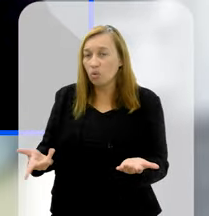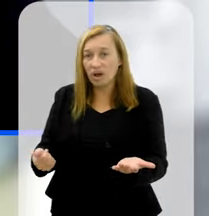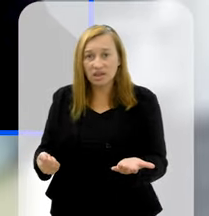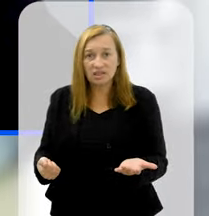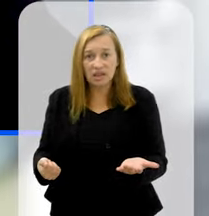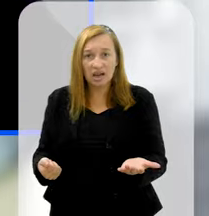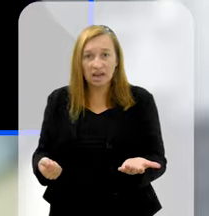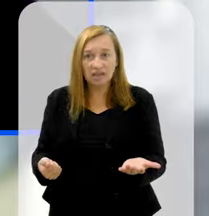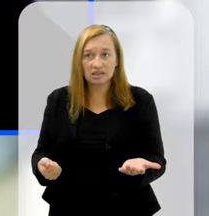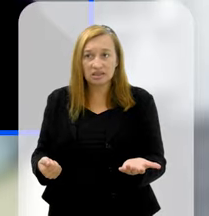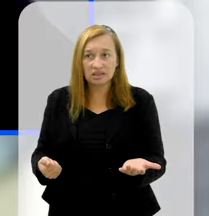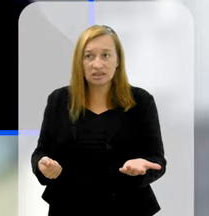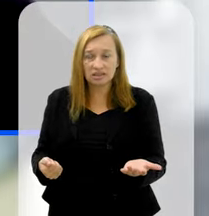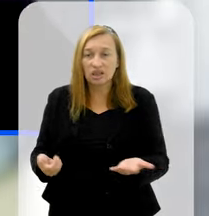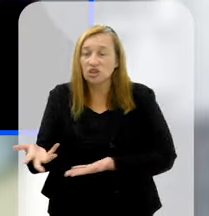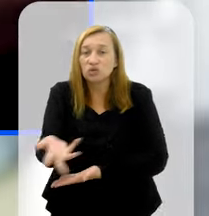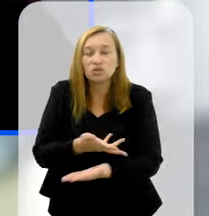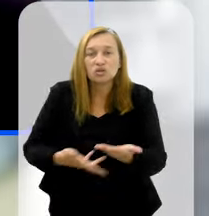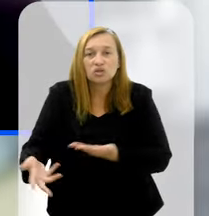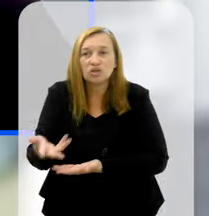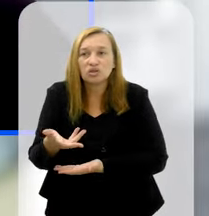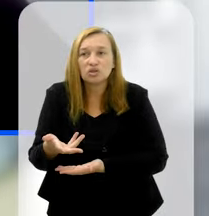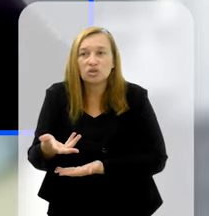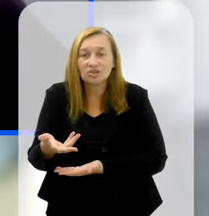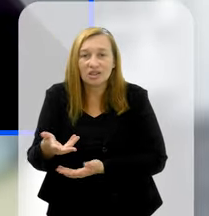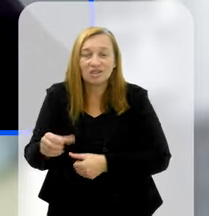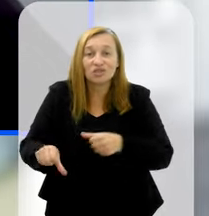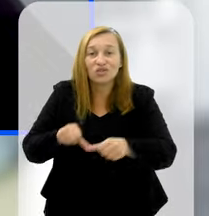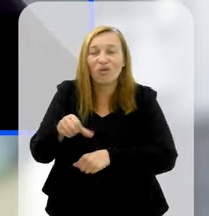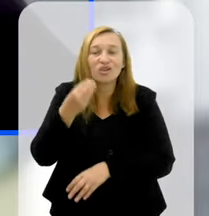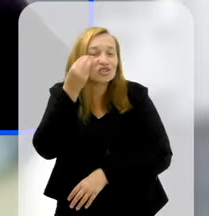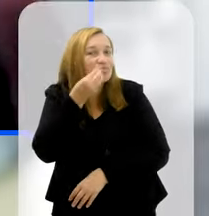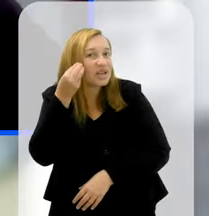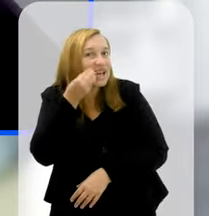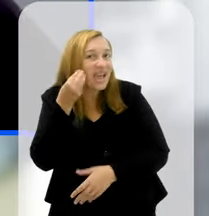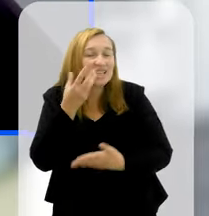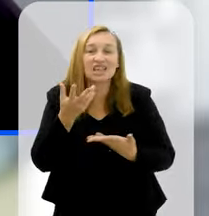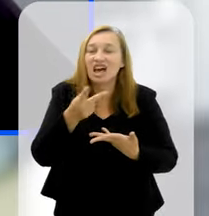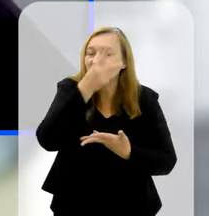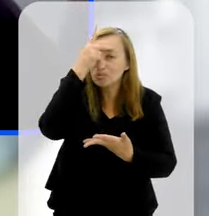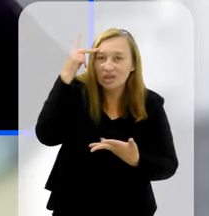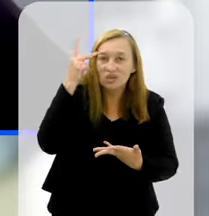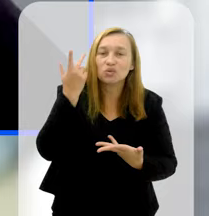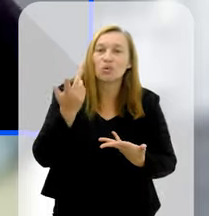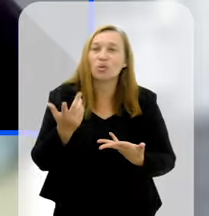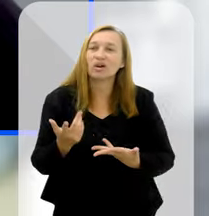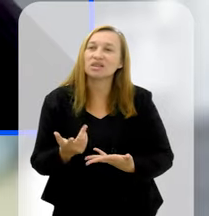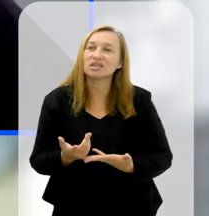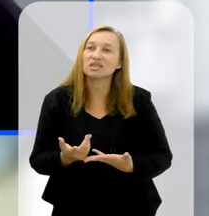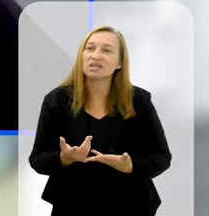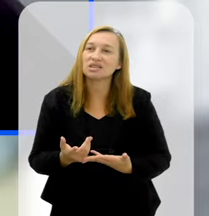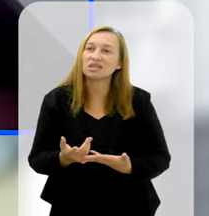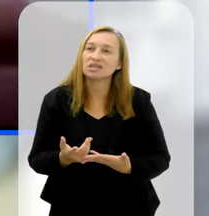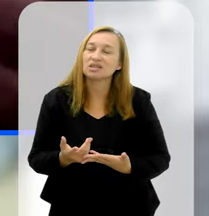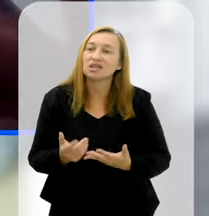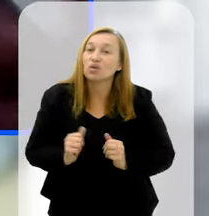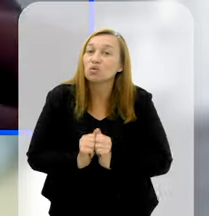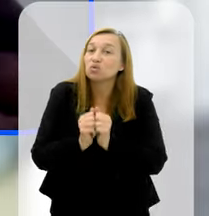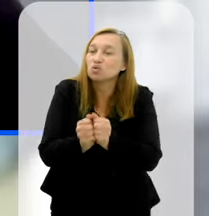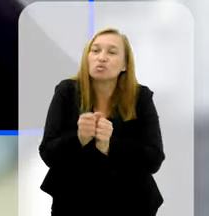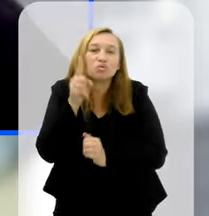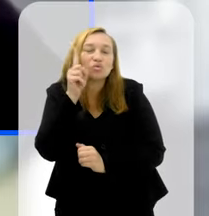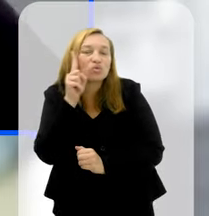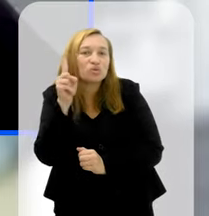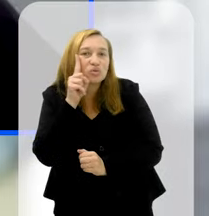de qualidade, satisfação, de troca de experiência, de pessoas que